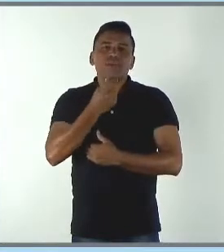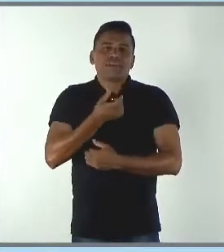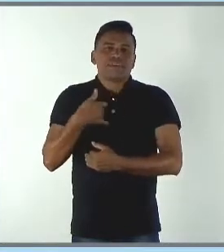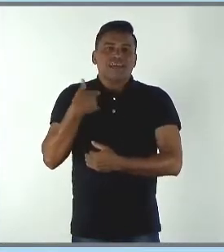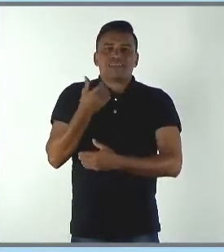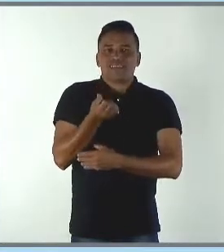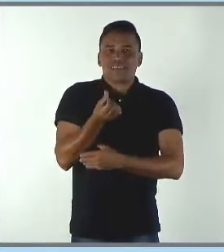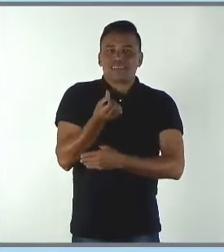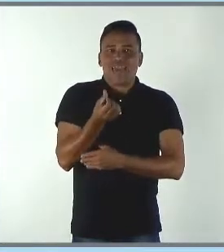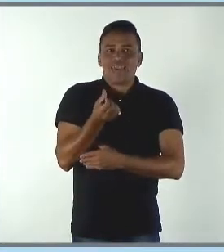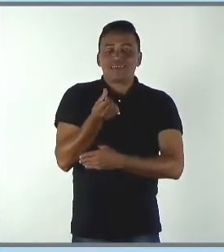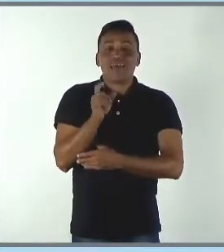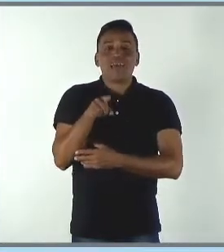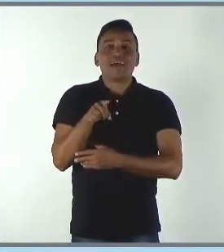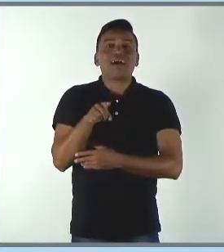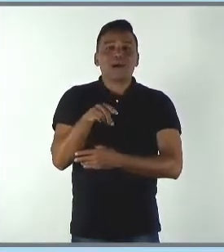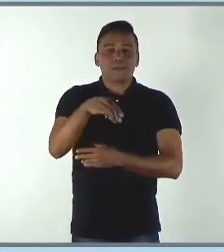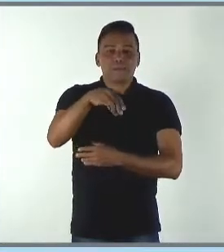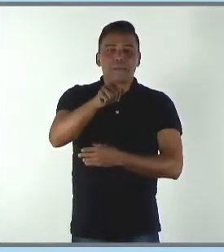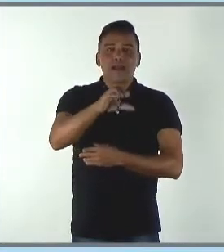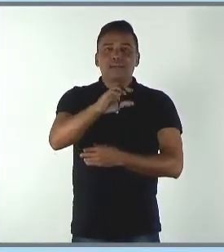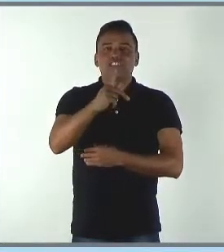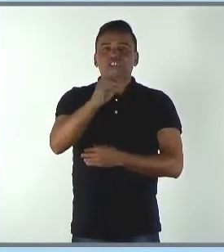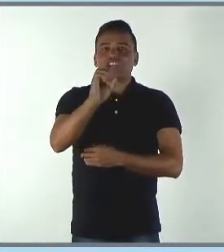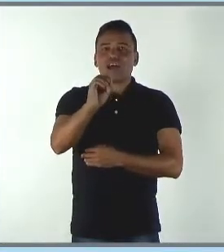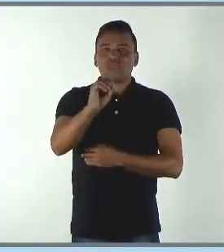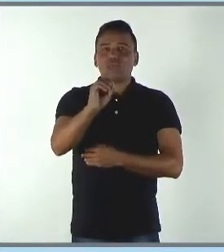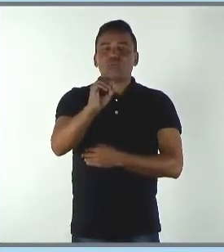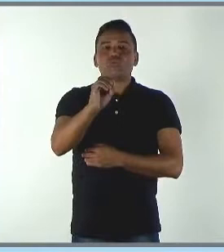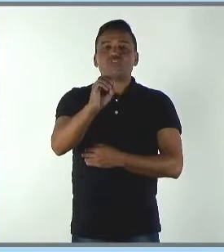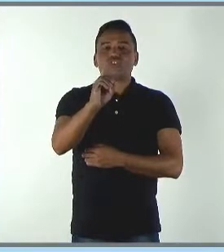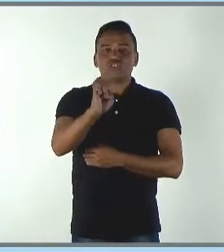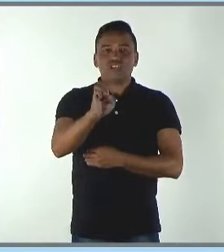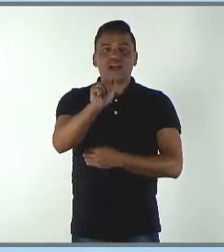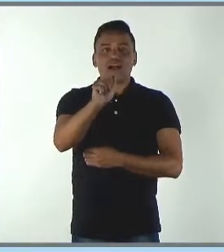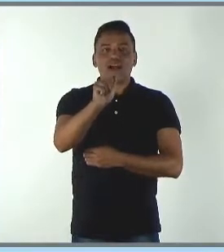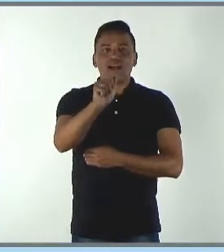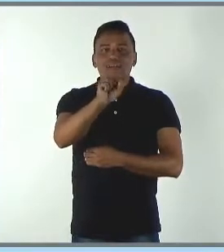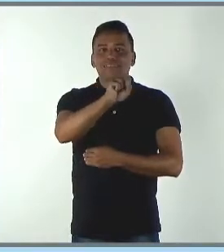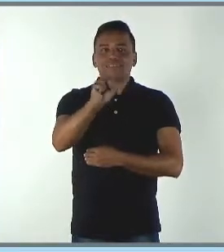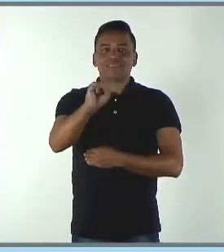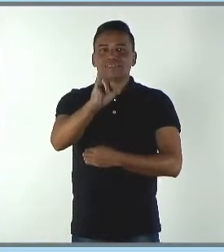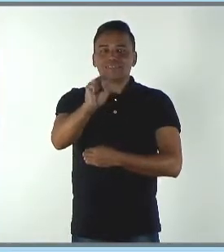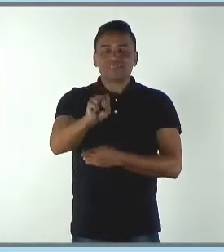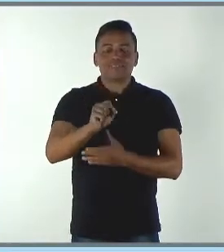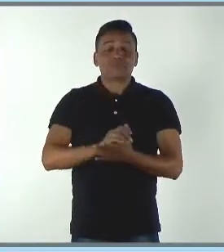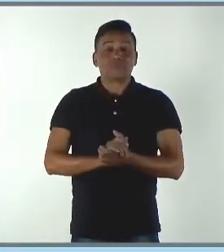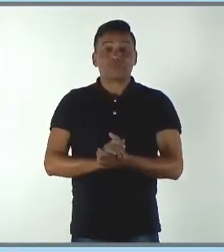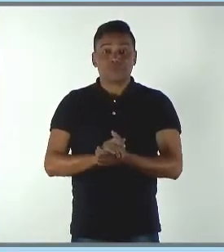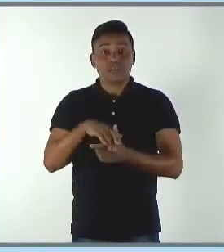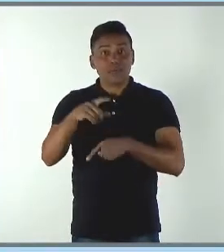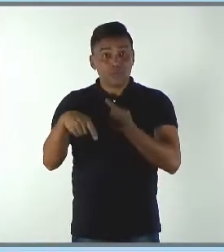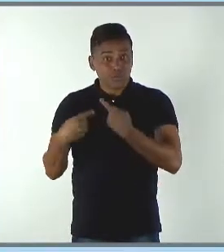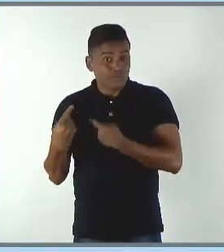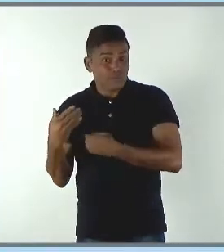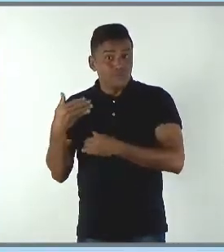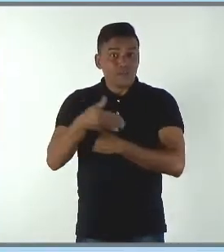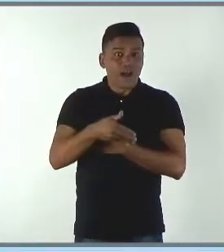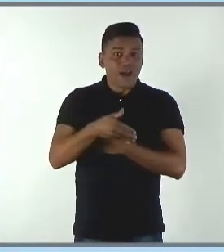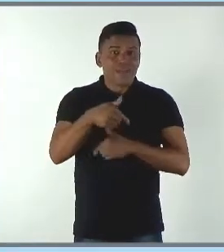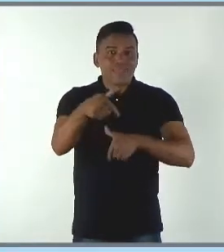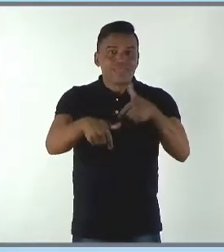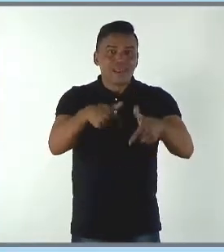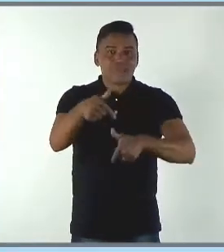senão Machado de Assis. A primeira publicação do Machado, que vai depois trabalhar na gráfica, vai ser revisor da